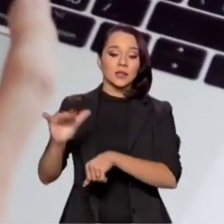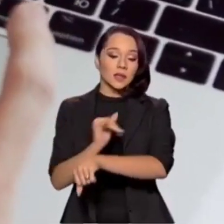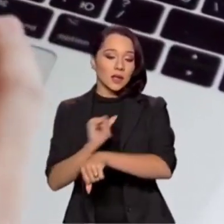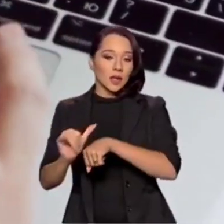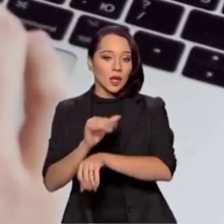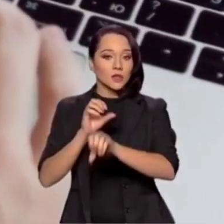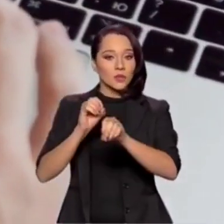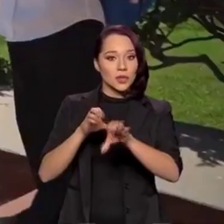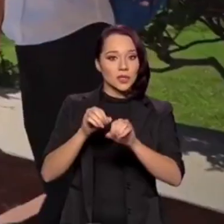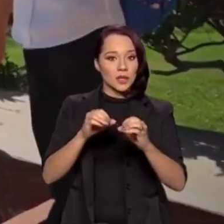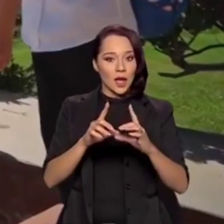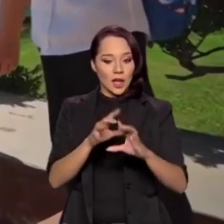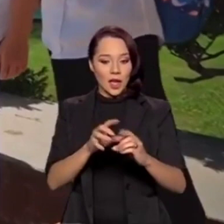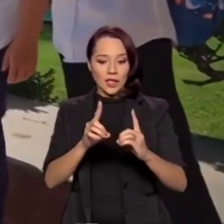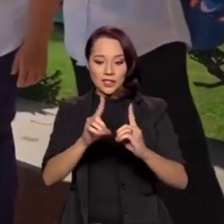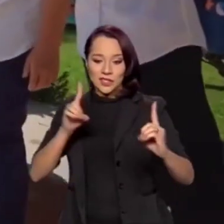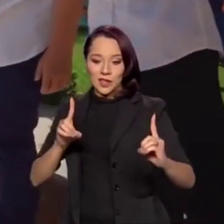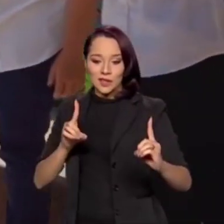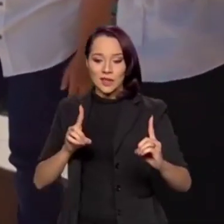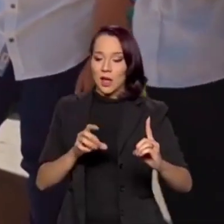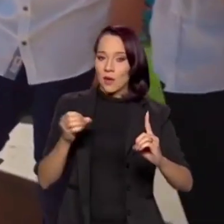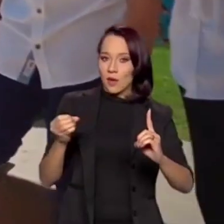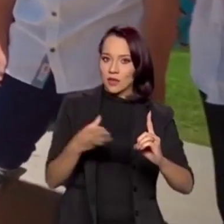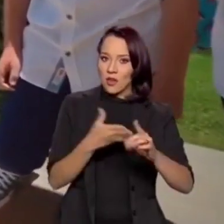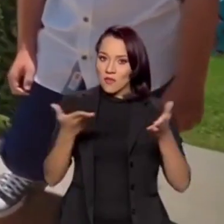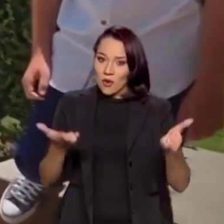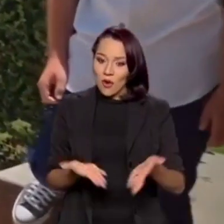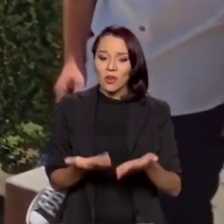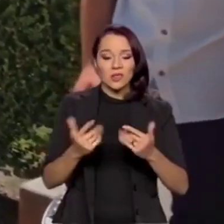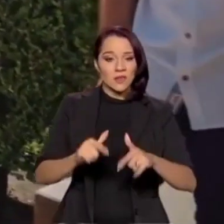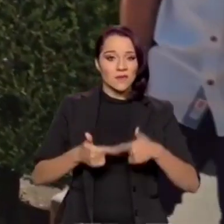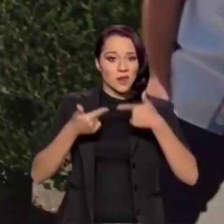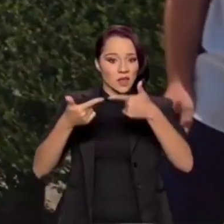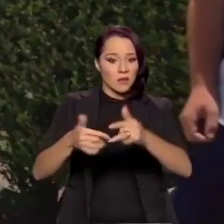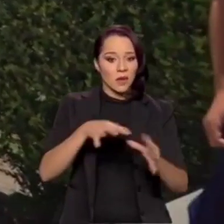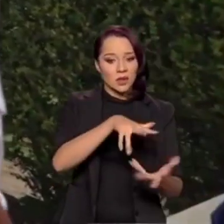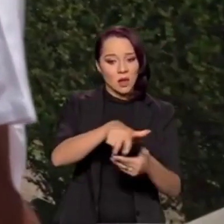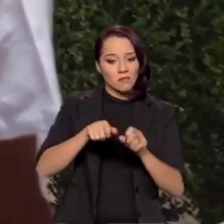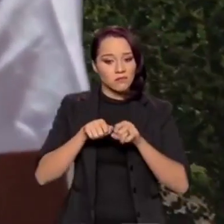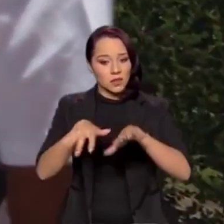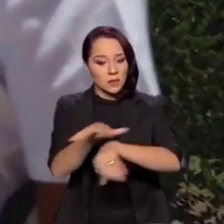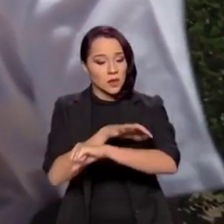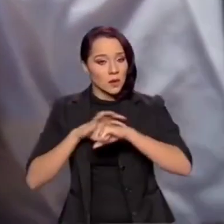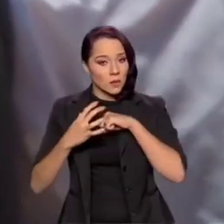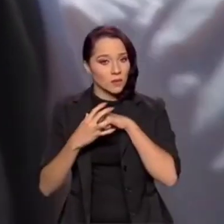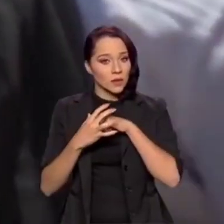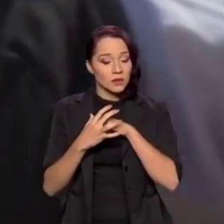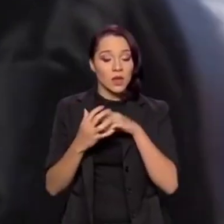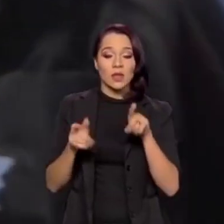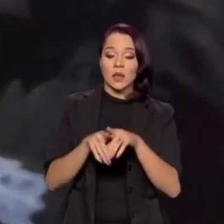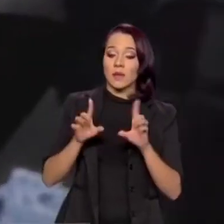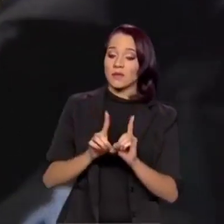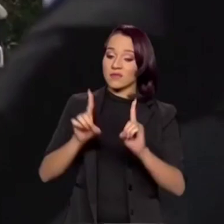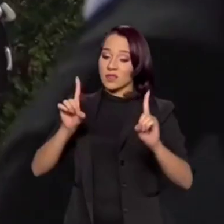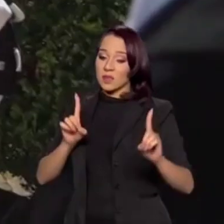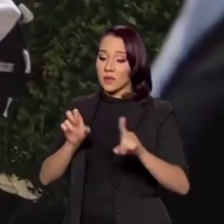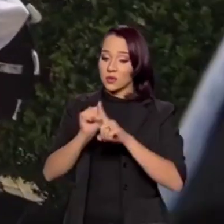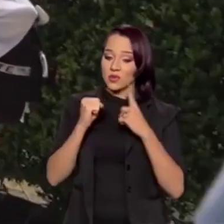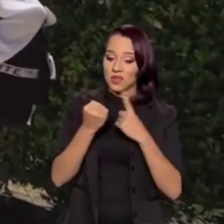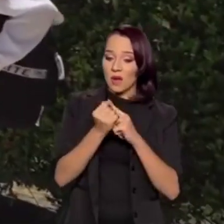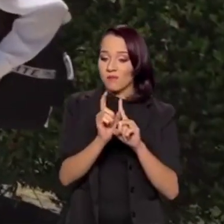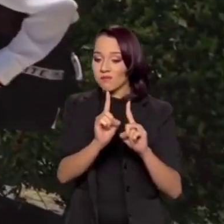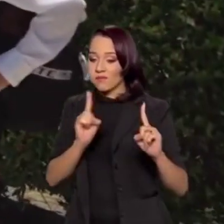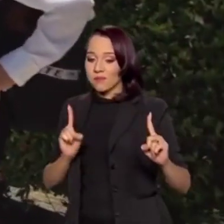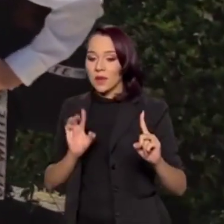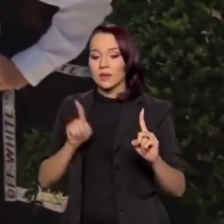para o ensino à distância. Com a nova realidade de enfrentamento à pandemia de coronavírus e distanciamento social, elas